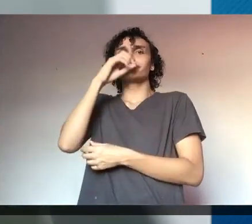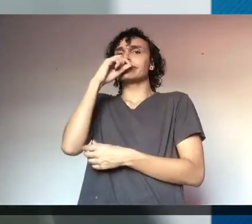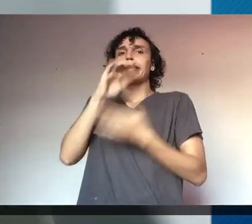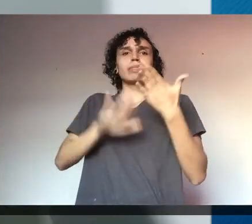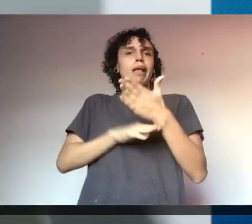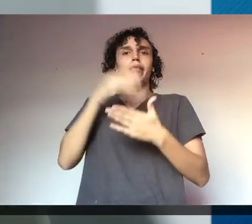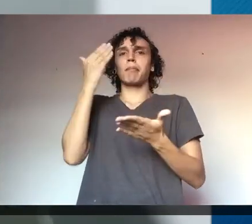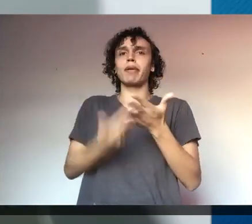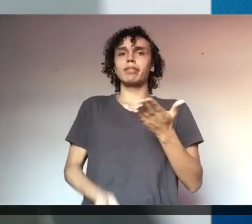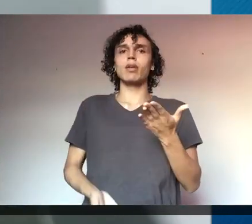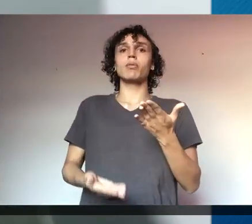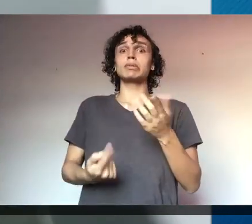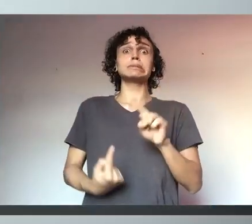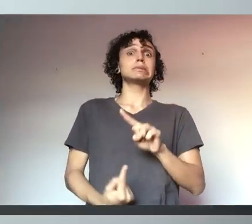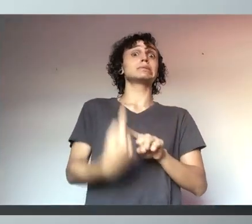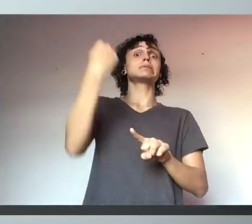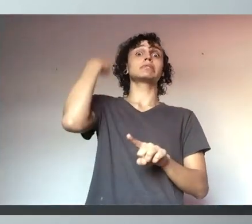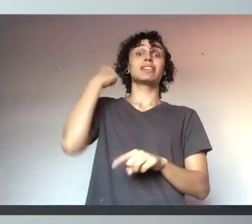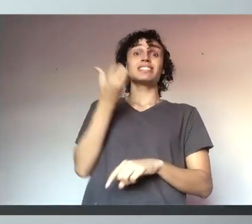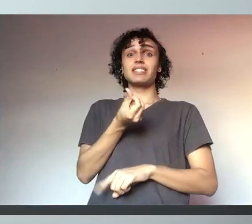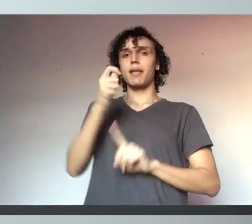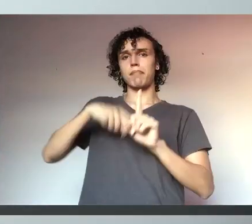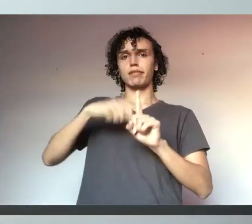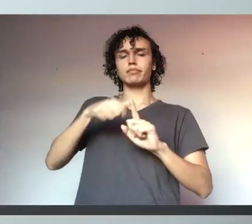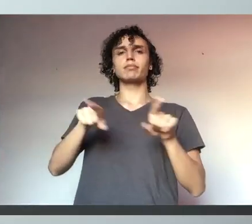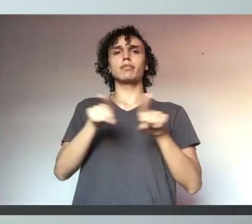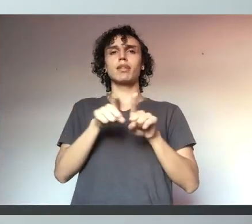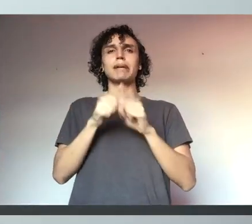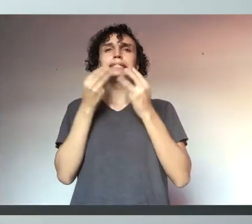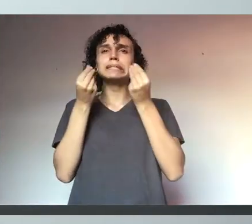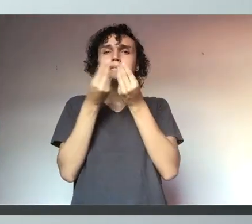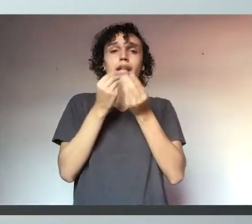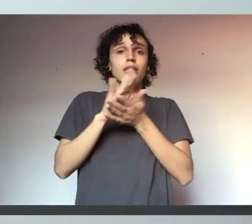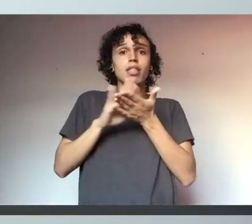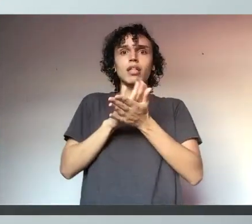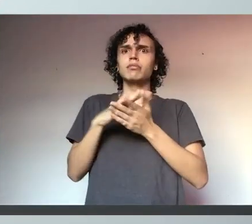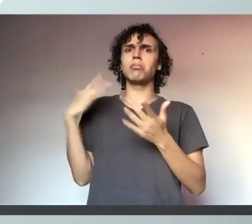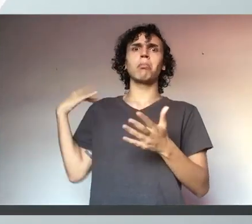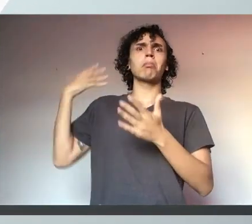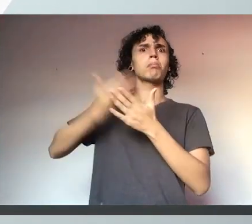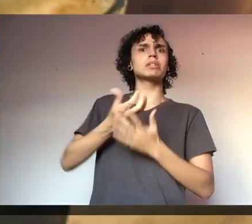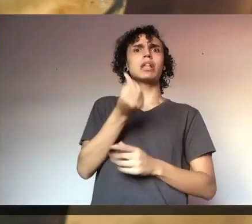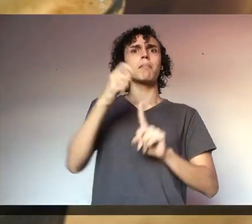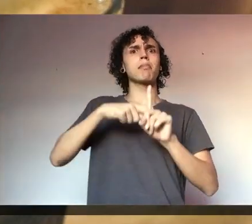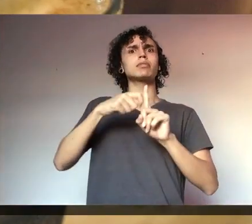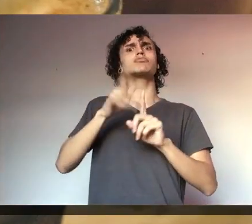exemplo, perderam o olfato e o paladar há 6 meses. E 6 meses já é um